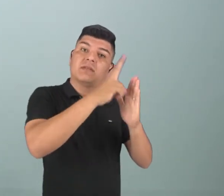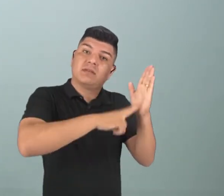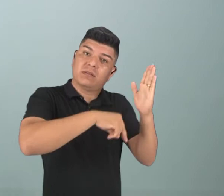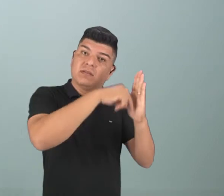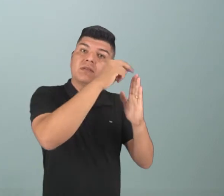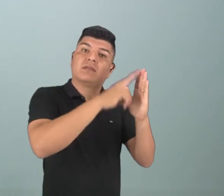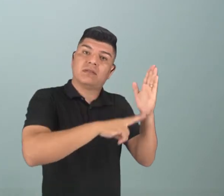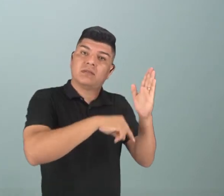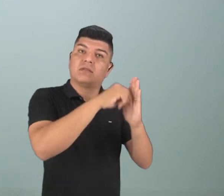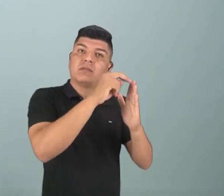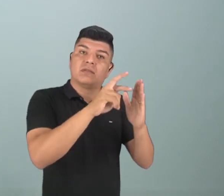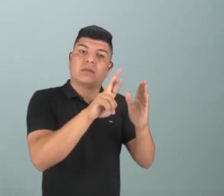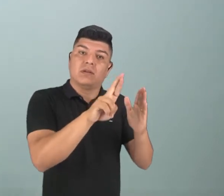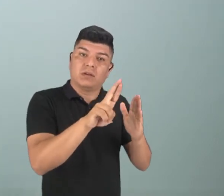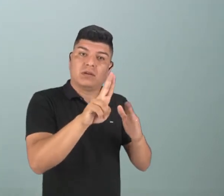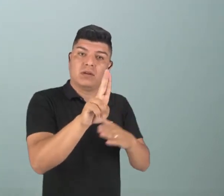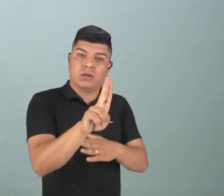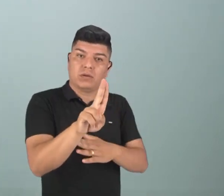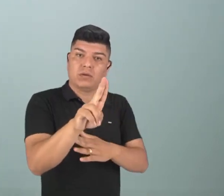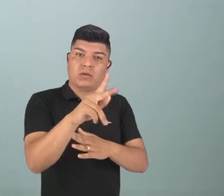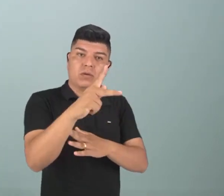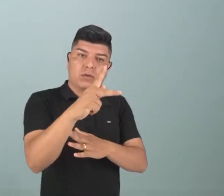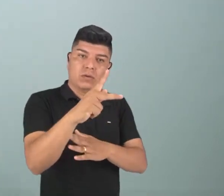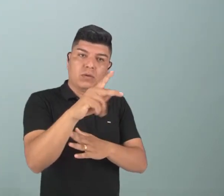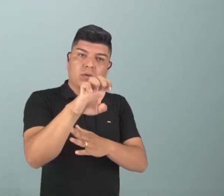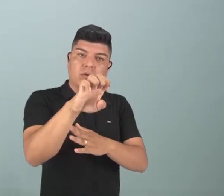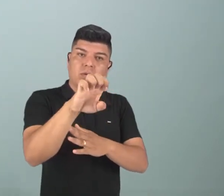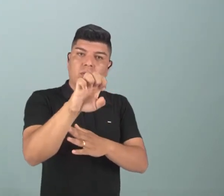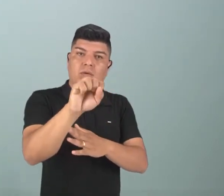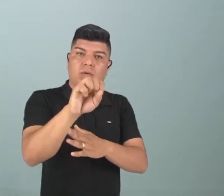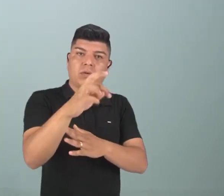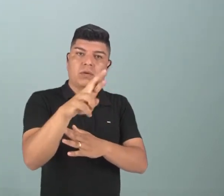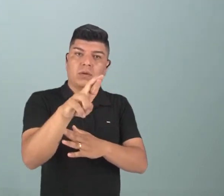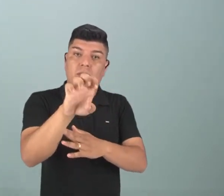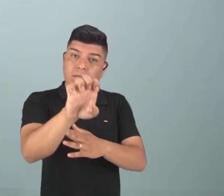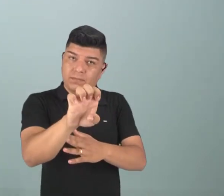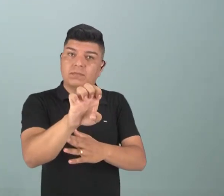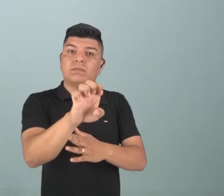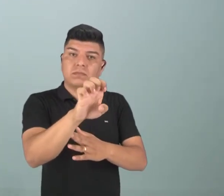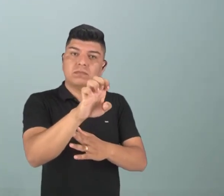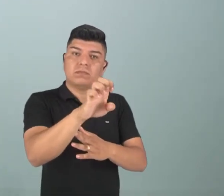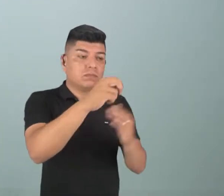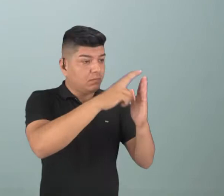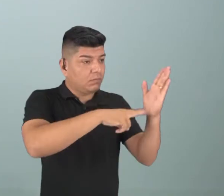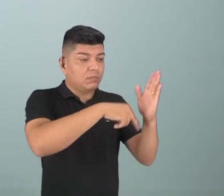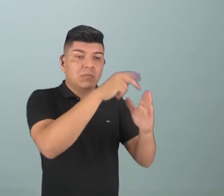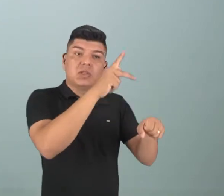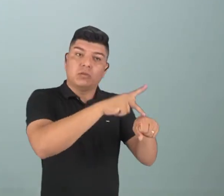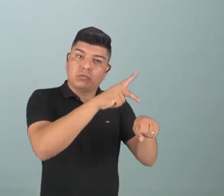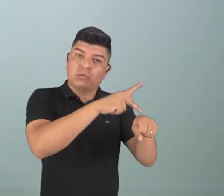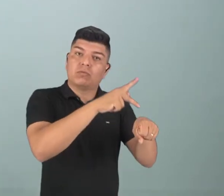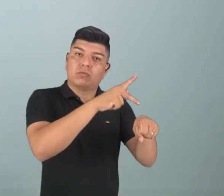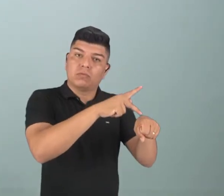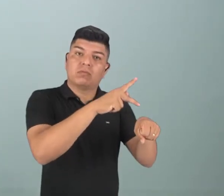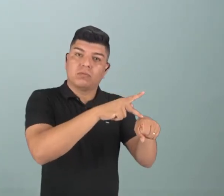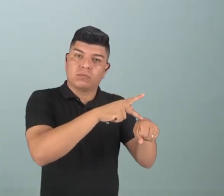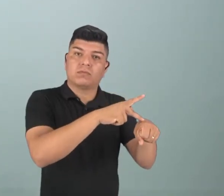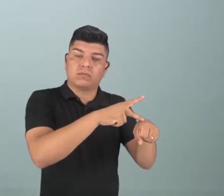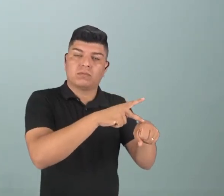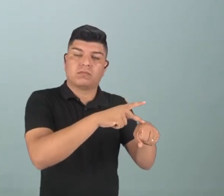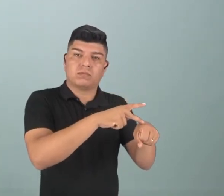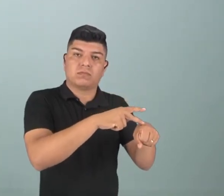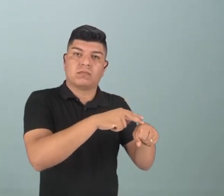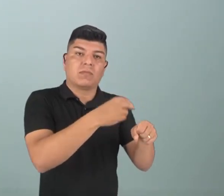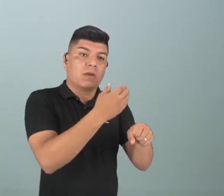rupestre significa pintura na pedra, no lugar bruto. É claro que se for fazer um teste, vai ver que essa pintura é recente.